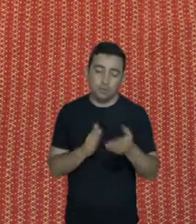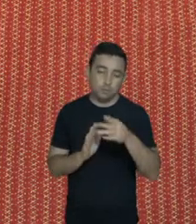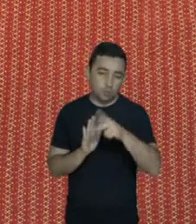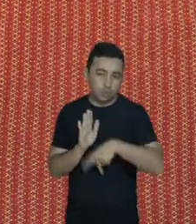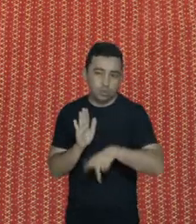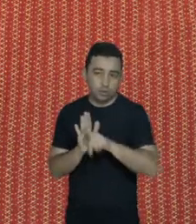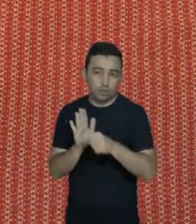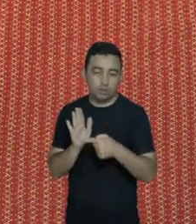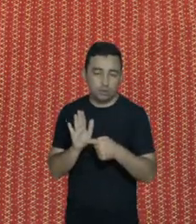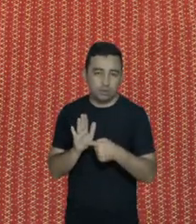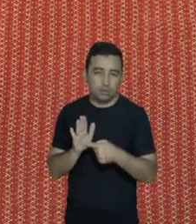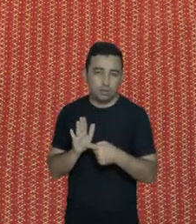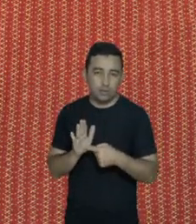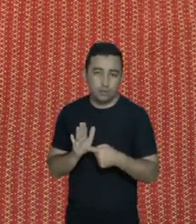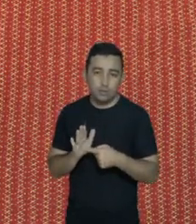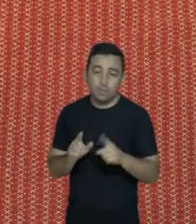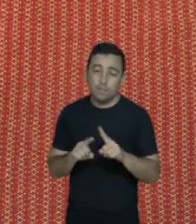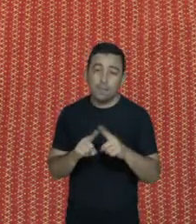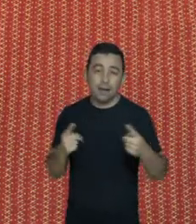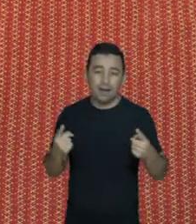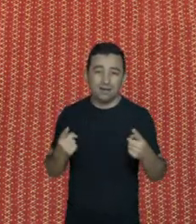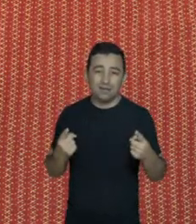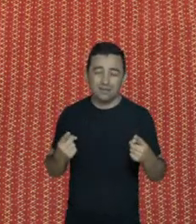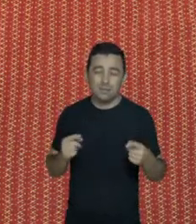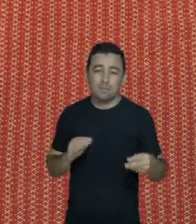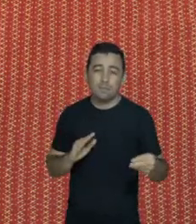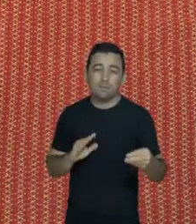prevê, porém, o que está se aplicando aqui